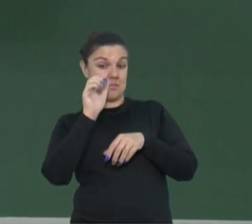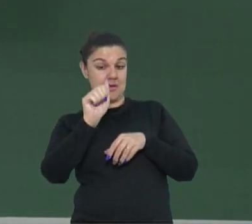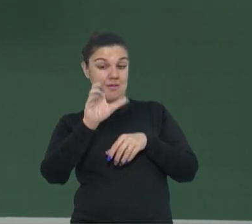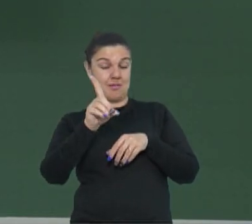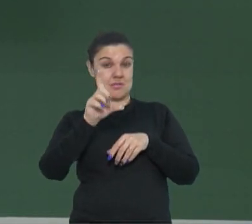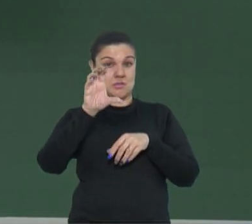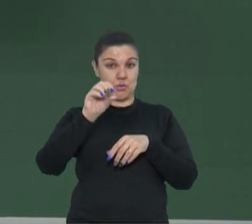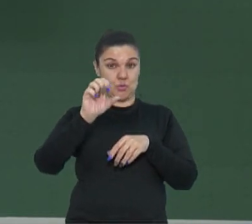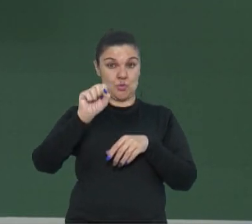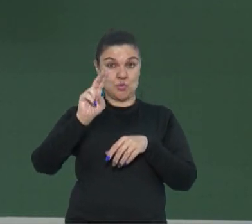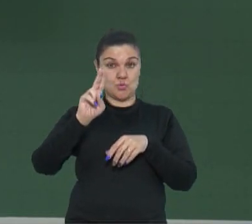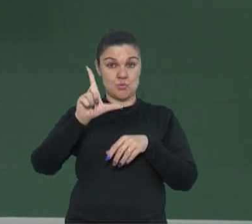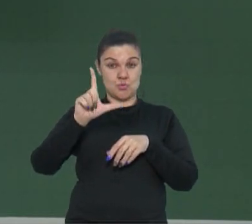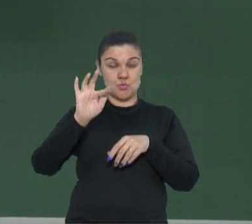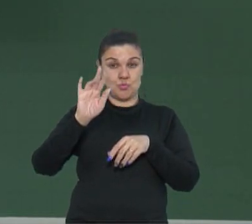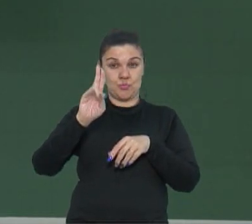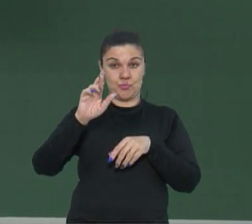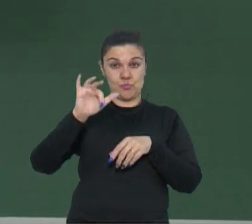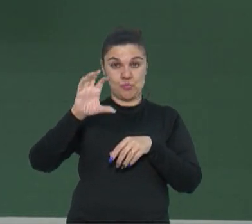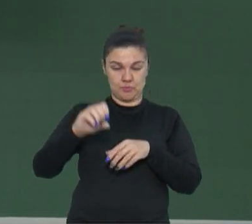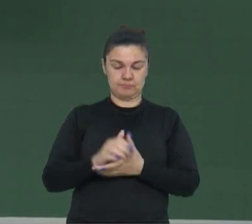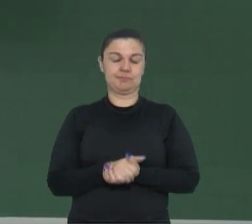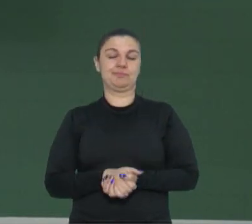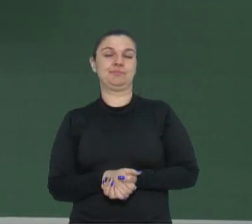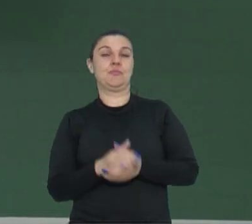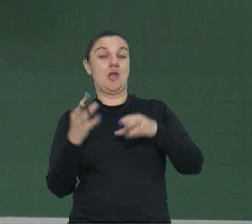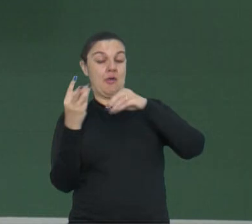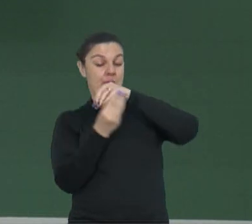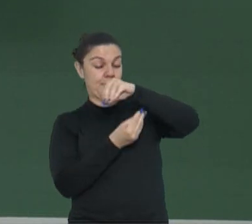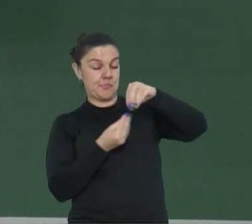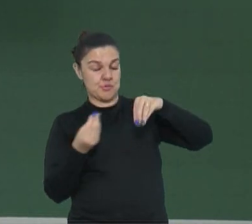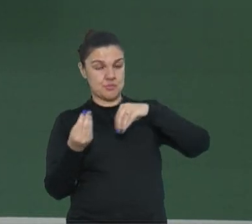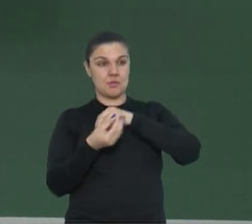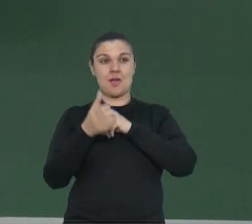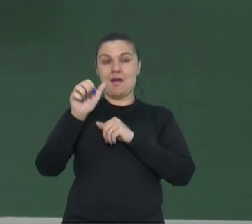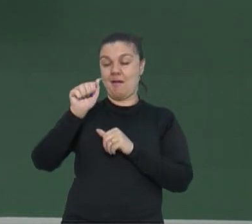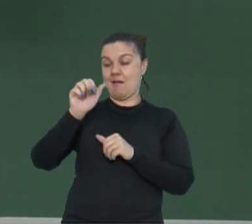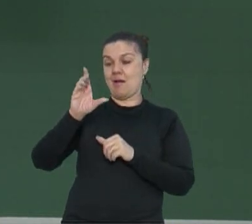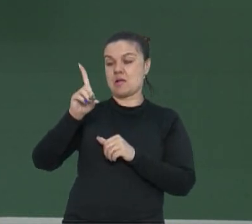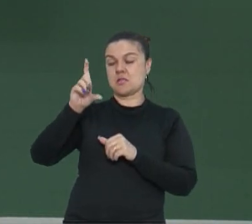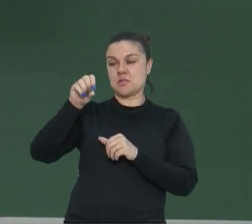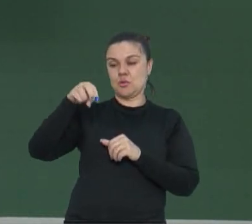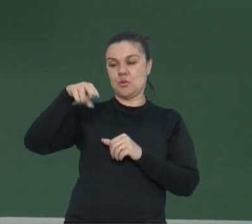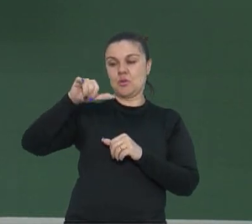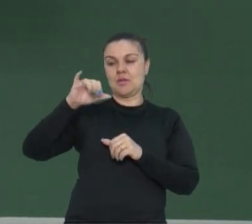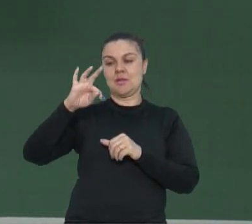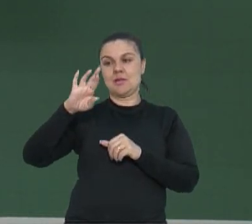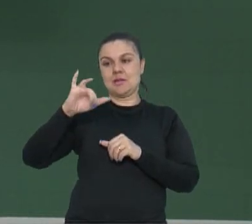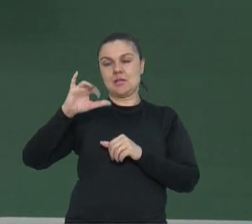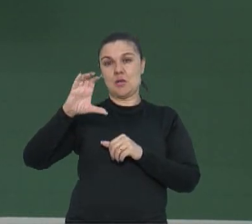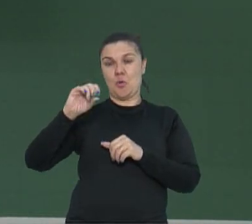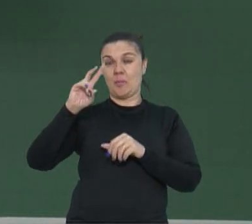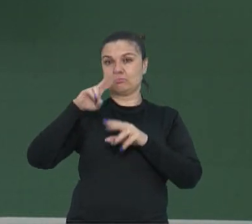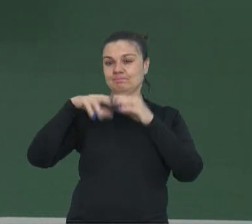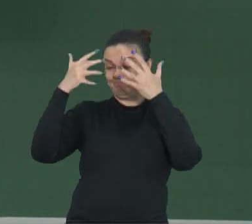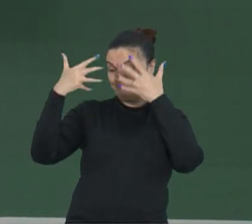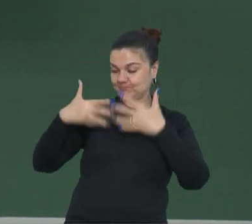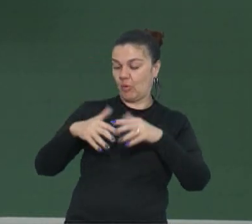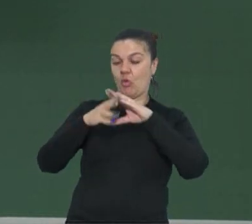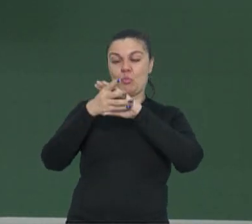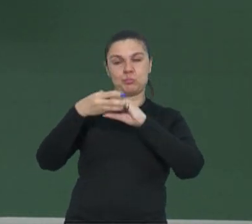sulfúrico. Quando reage com óxido de nitrogênio, ácido nítrico, ácidos fortíssimos, ação